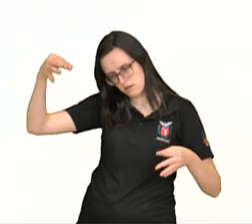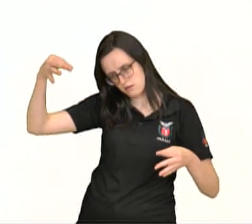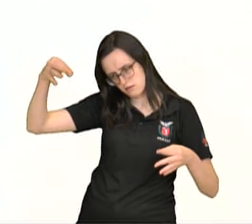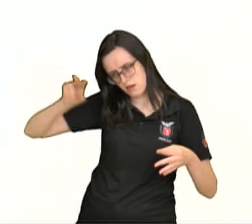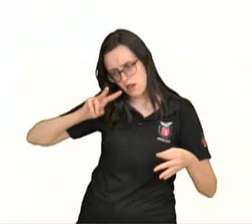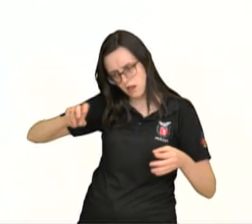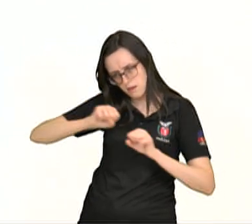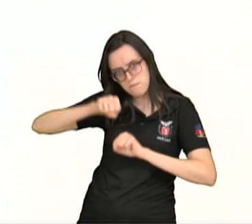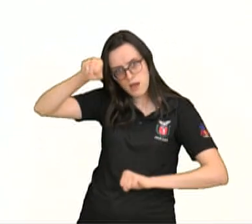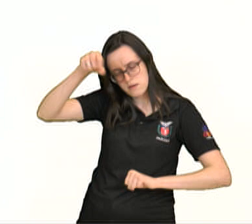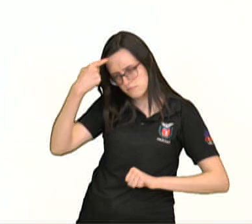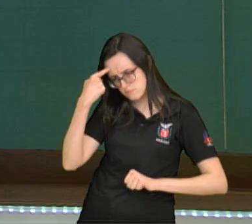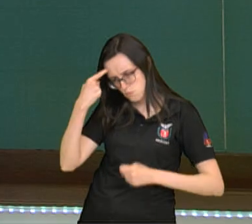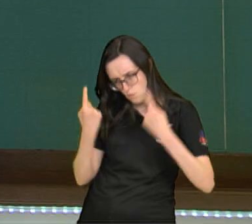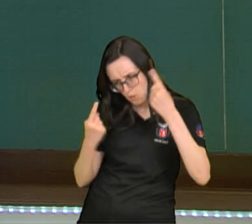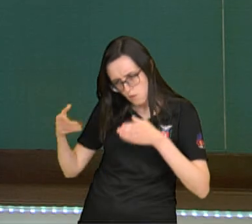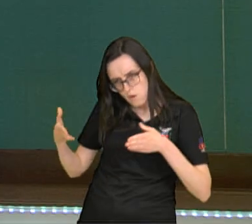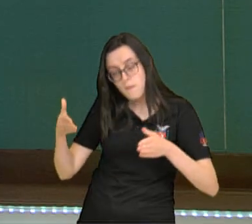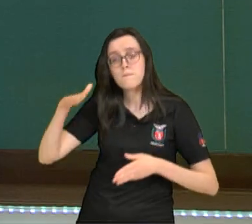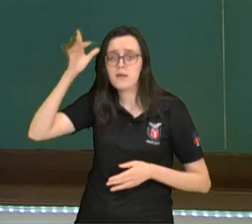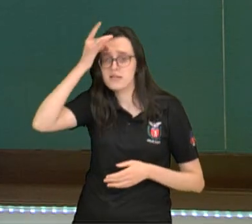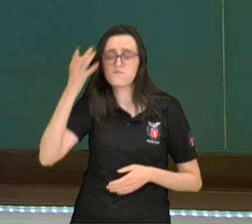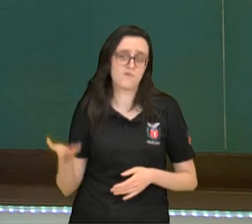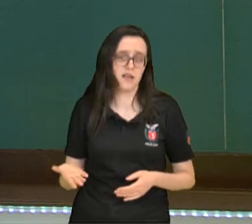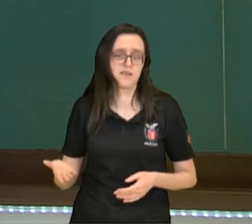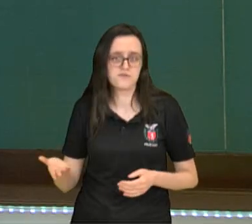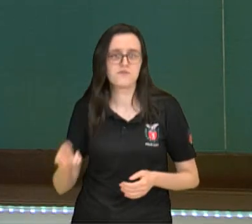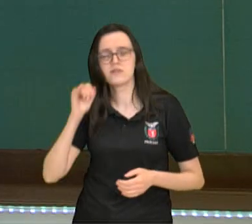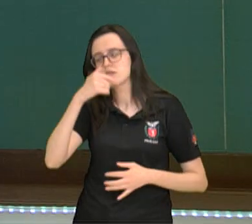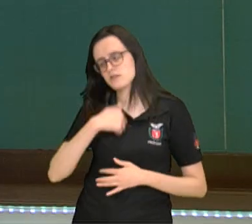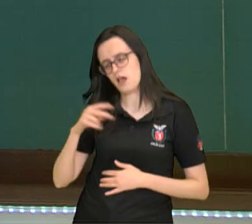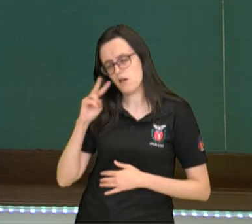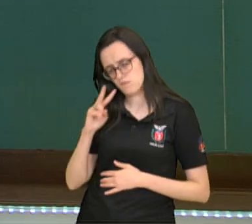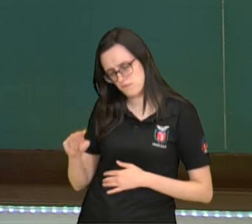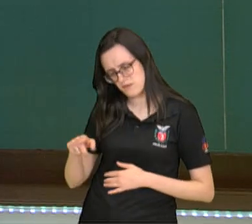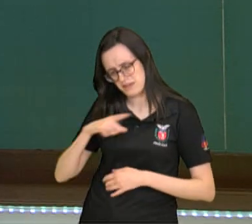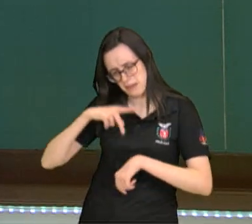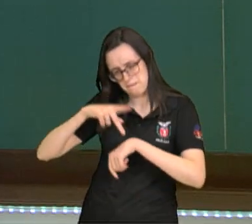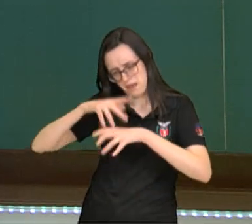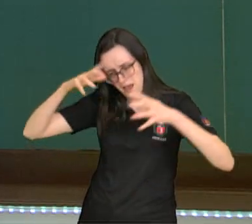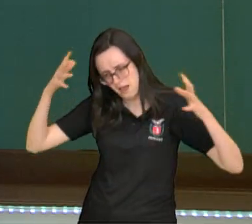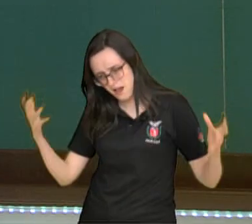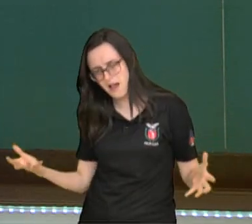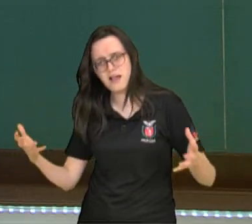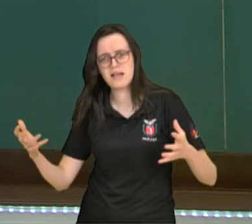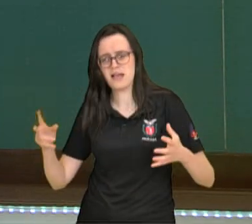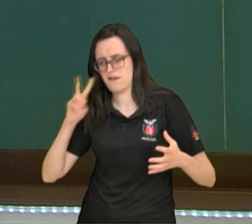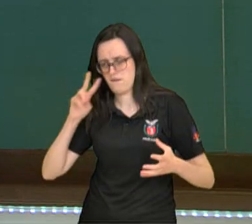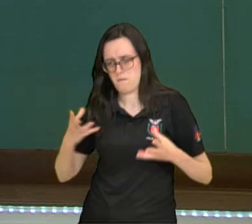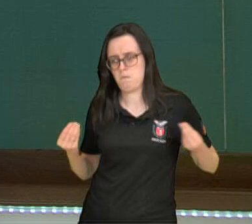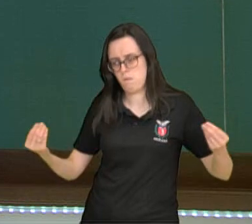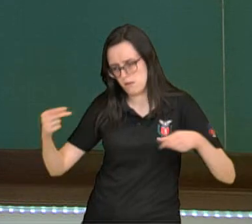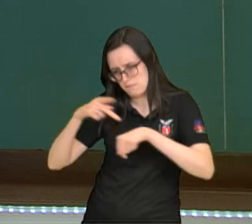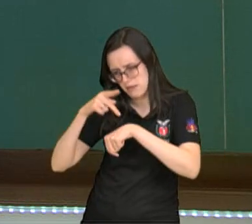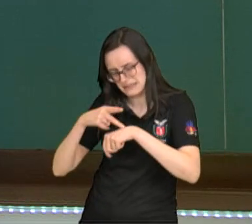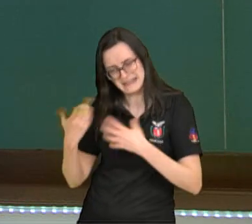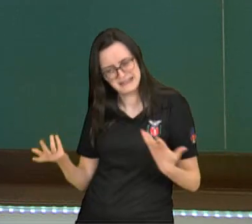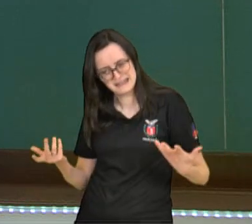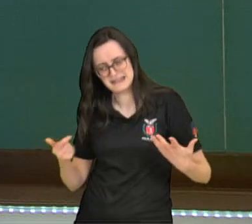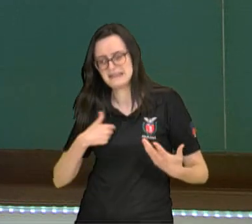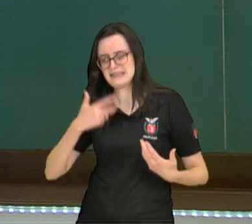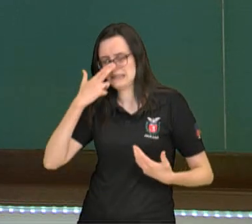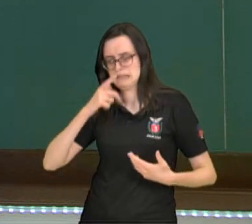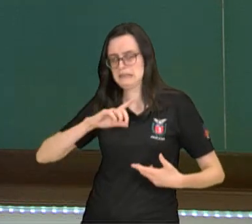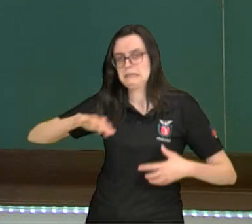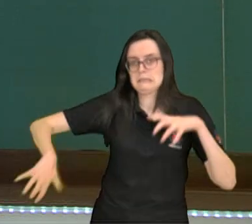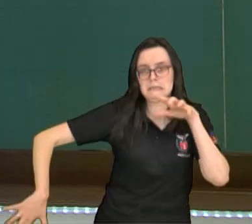quê? Fazer o caminho mais fácil. Então, se eu olhar no mapa e ver que ali tem pedras grandes, grupo de campos de pedras, e eu acho que eu não sou